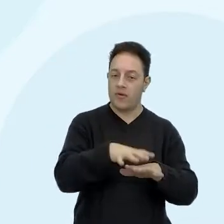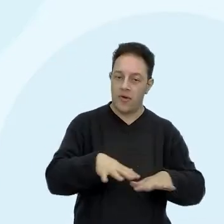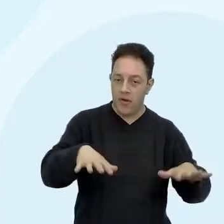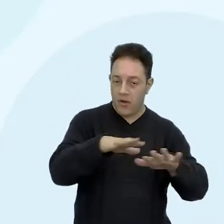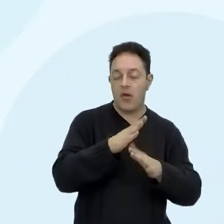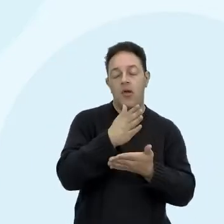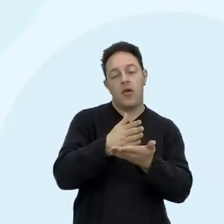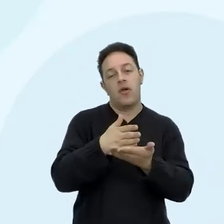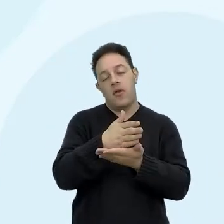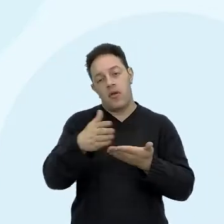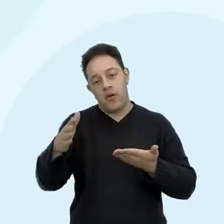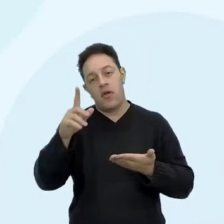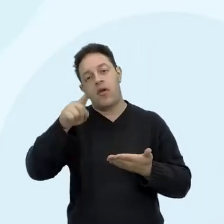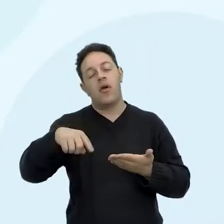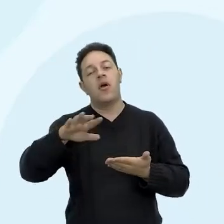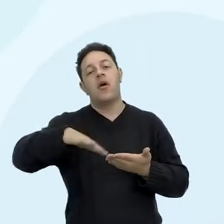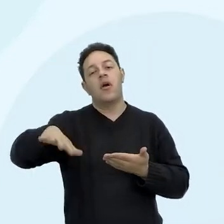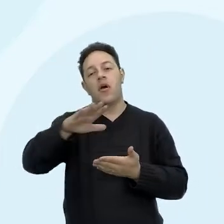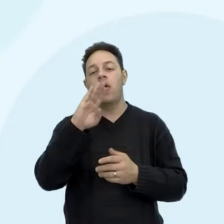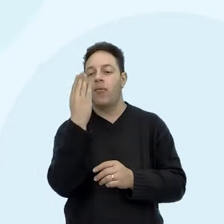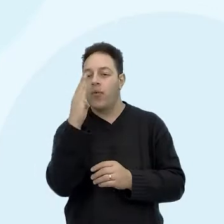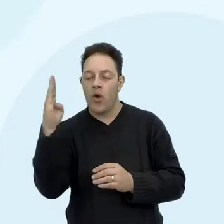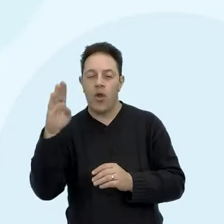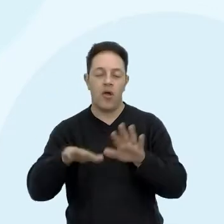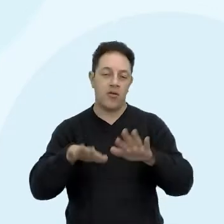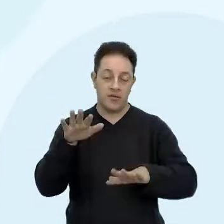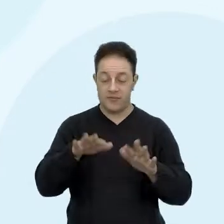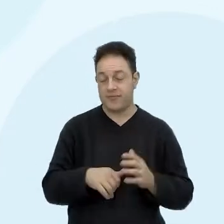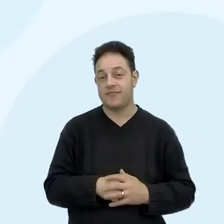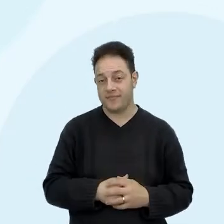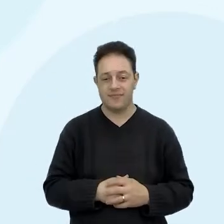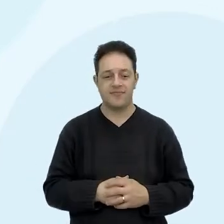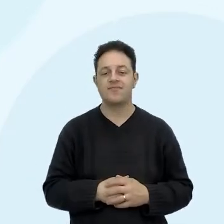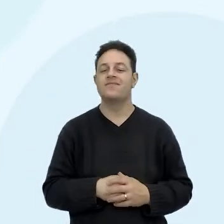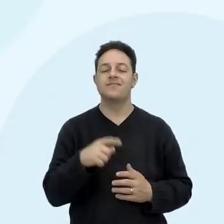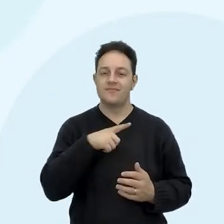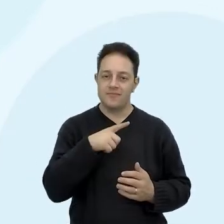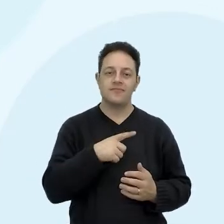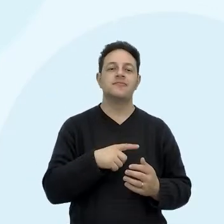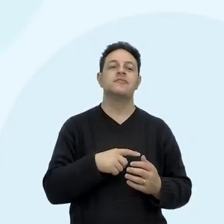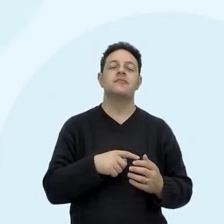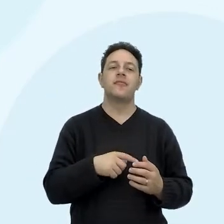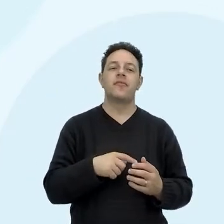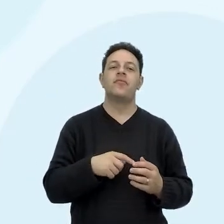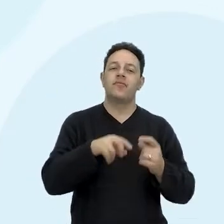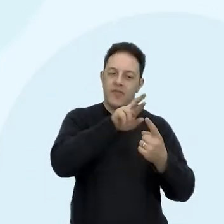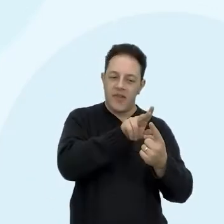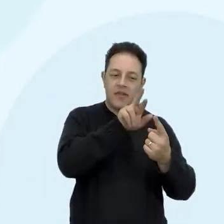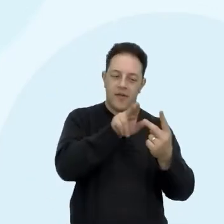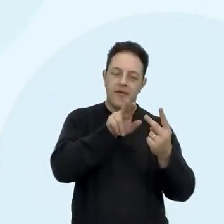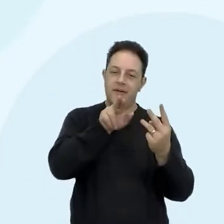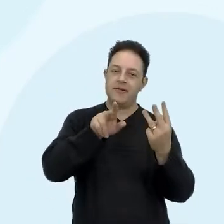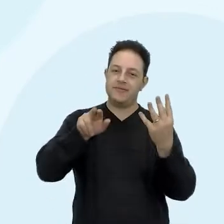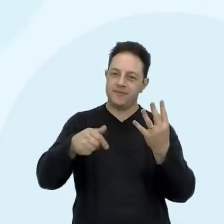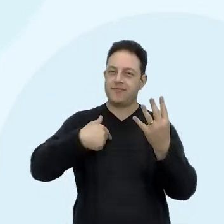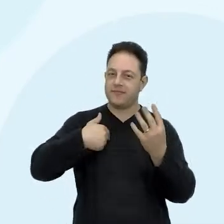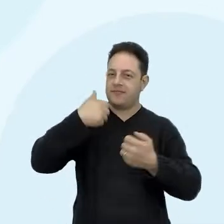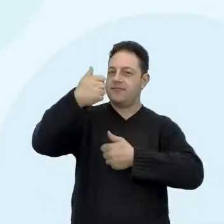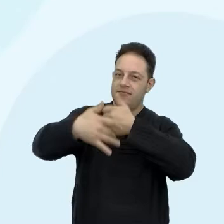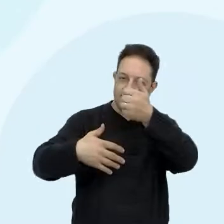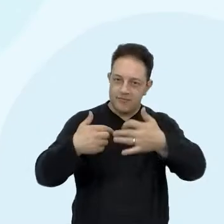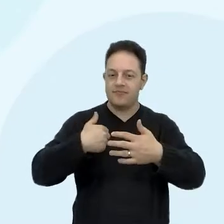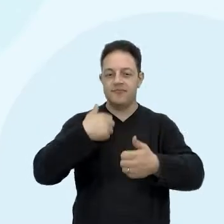em parte por componentes biológicos. Ou seja, são todos esses discursos que eu mencionei para vocês